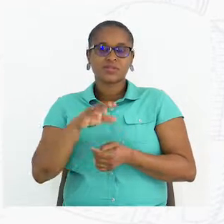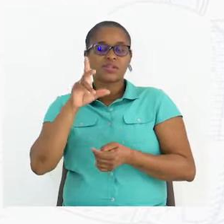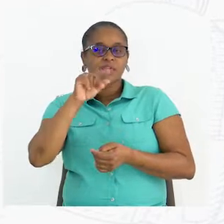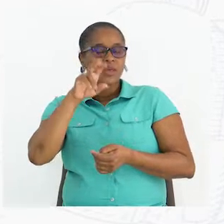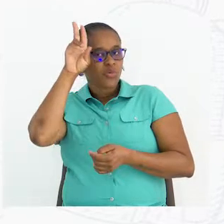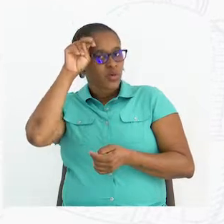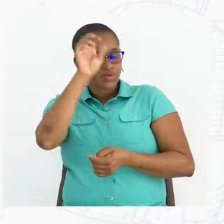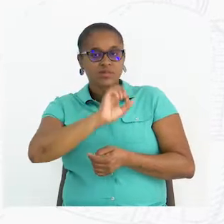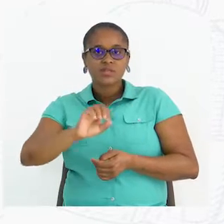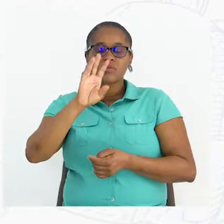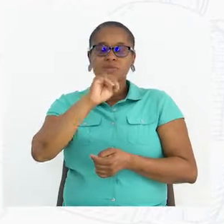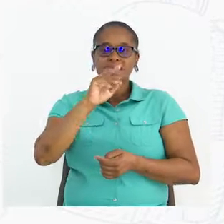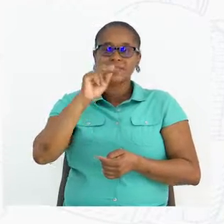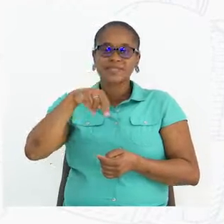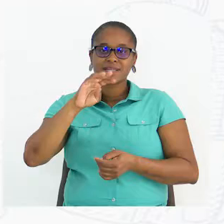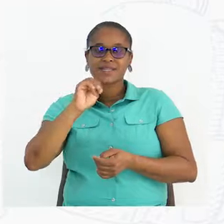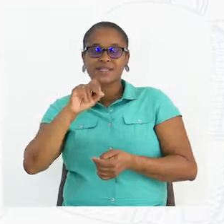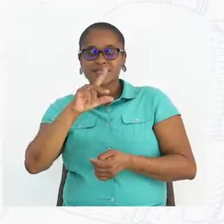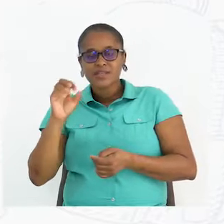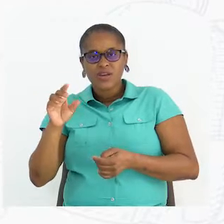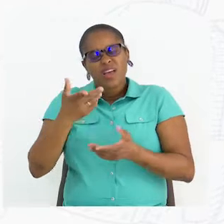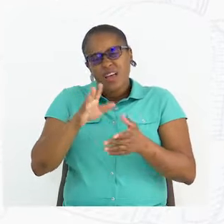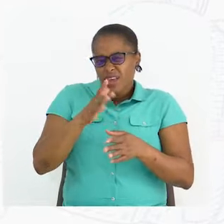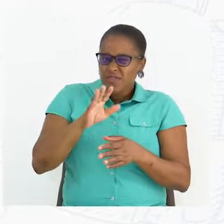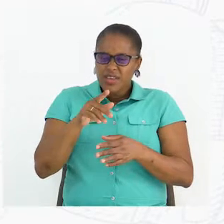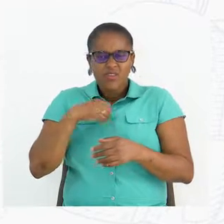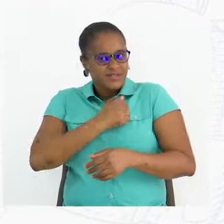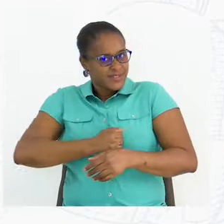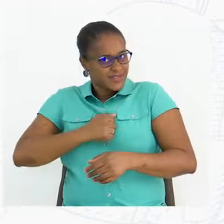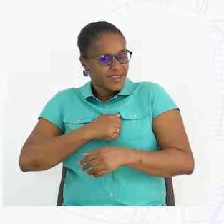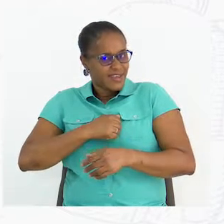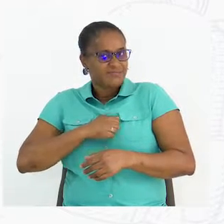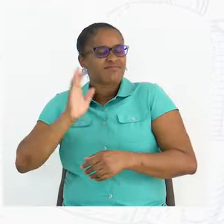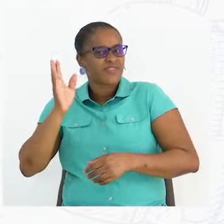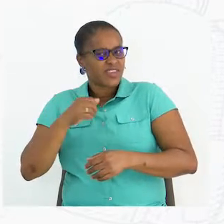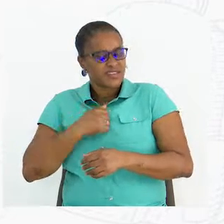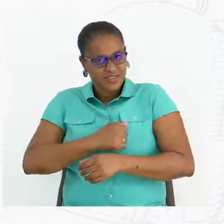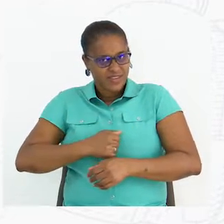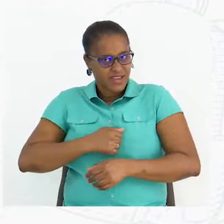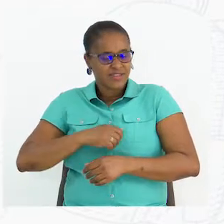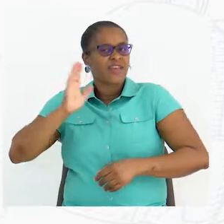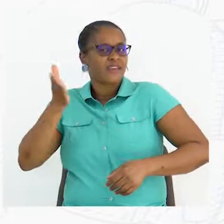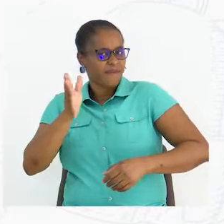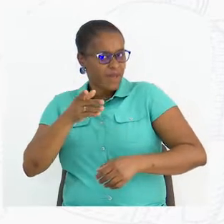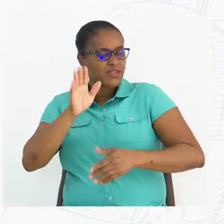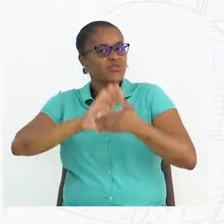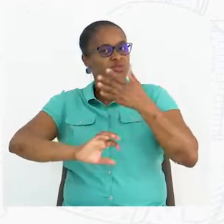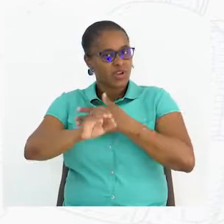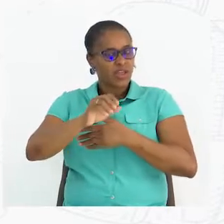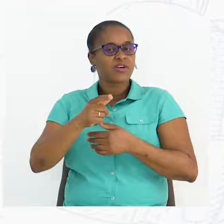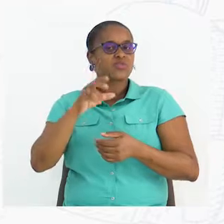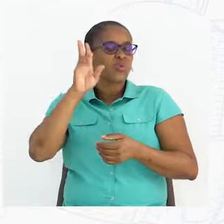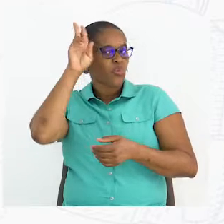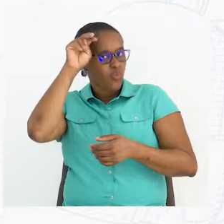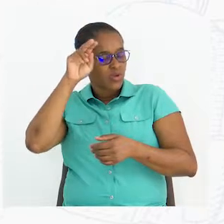às vezes ela fica furiosa e bate nos meninos com o coelhinho, coisa que nós não devemos fazer. O